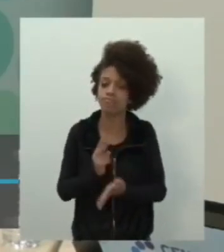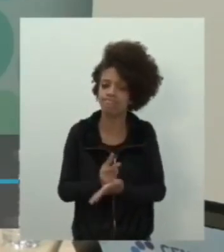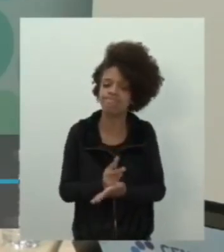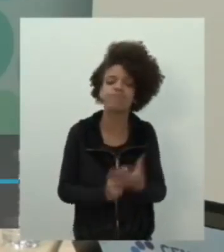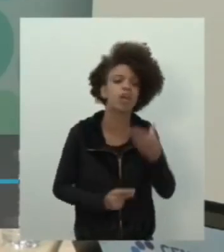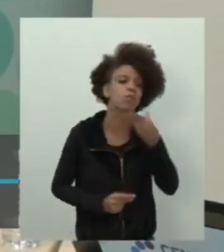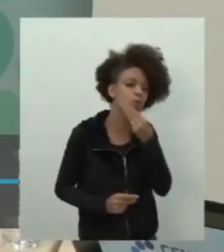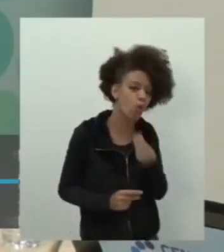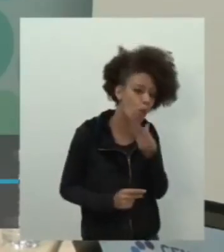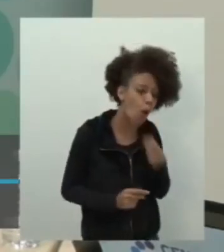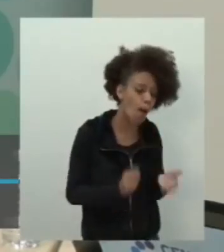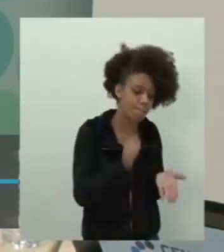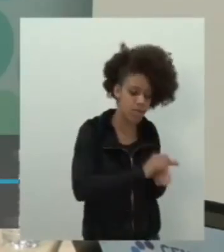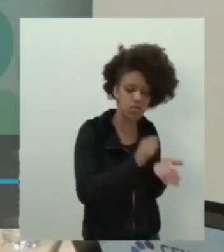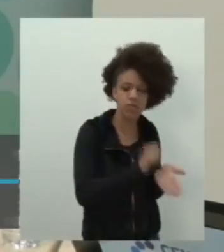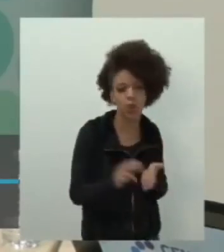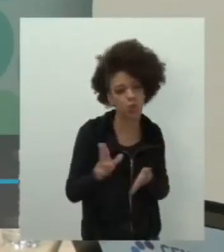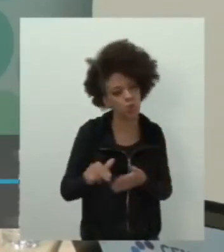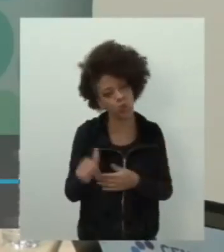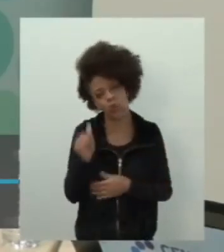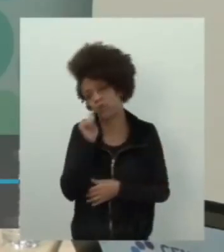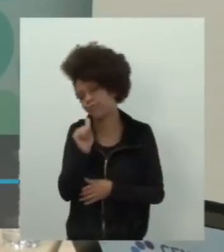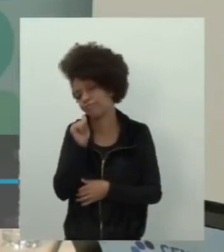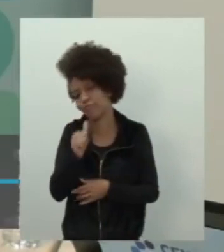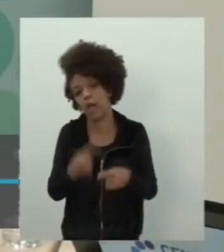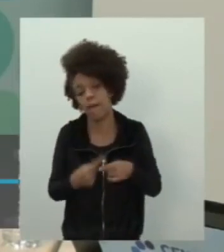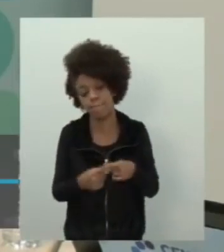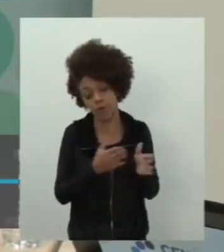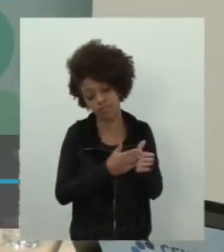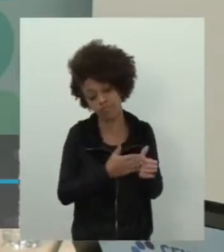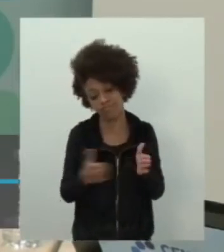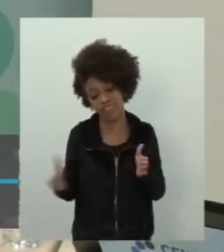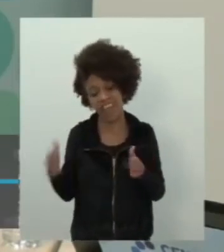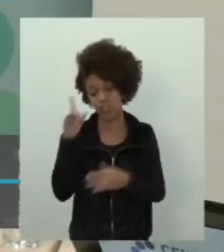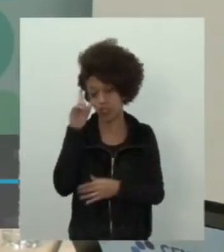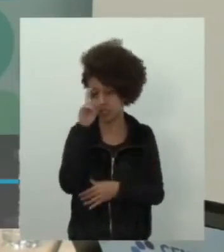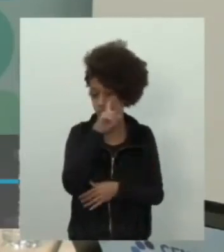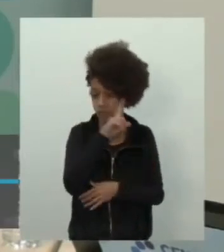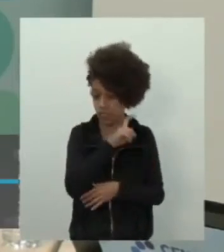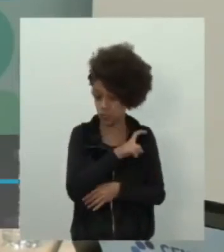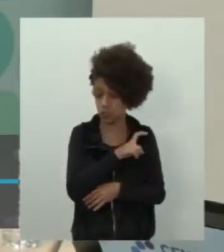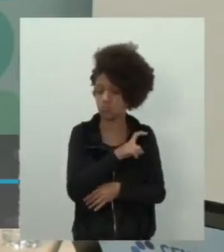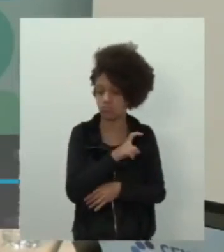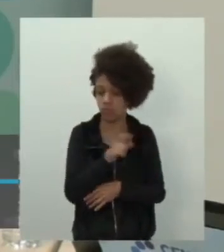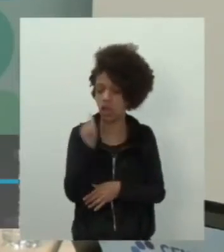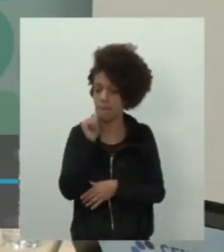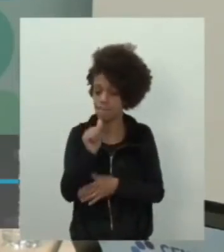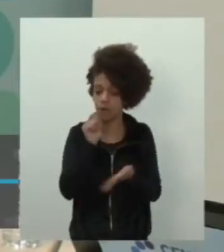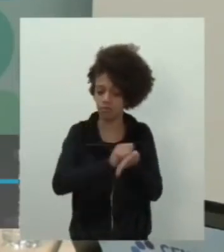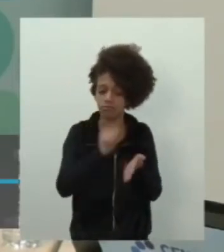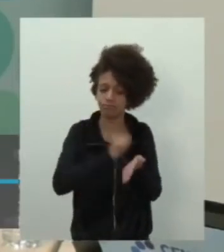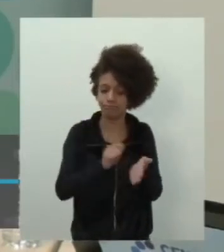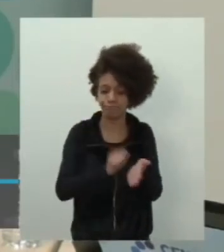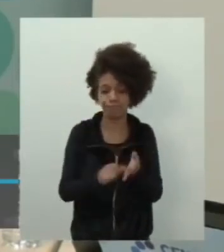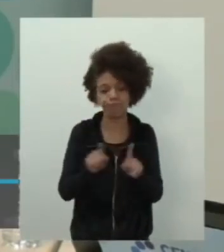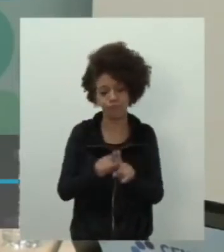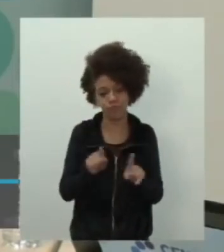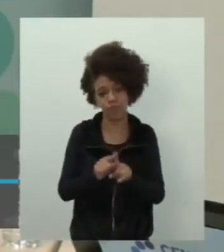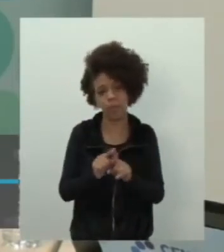homem escrevendo, porque nesse período era muito complicado, né, pensar que as mulheres